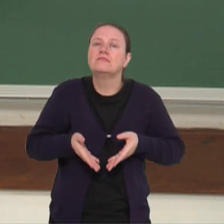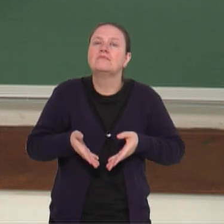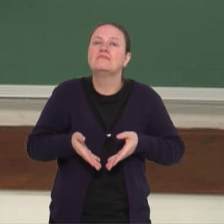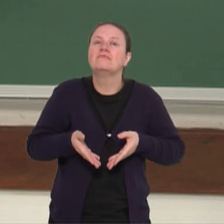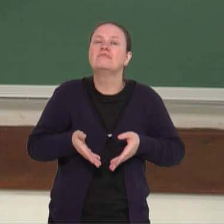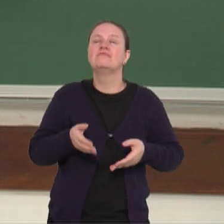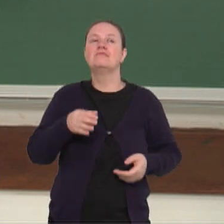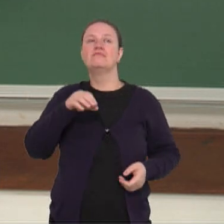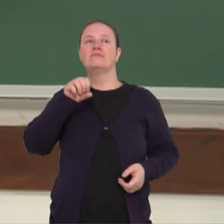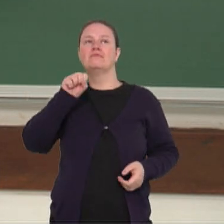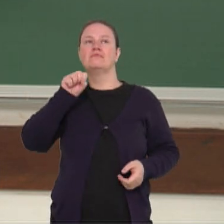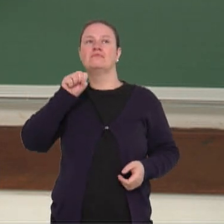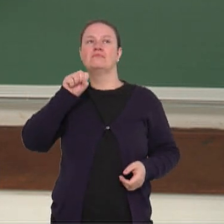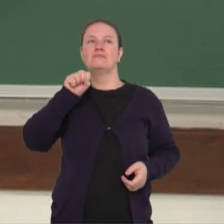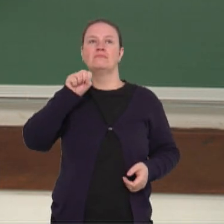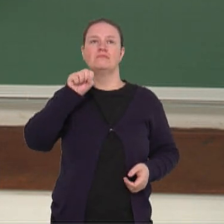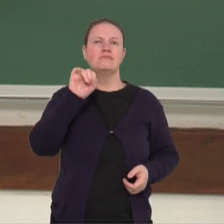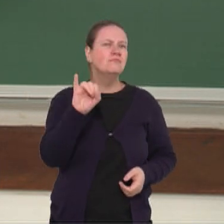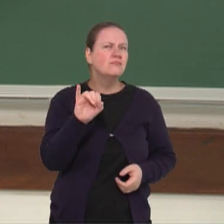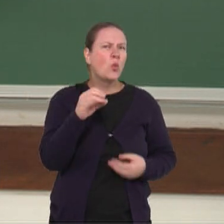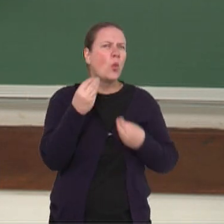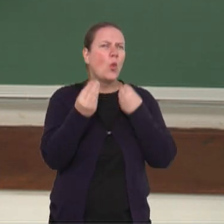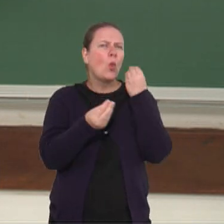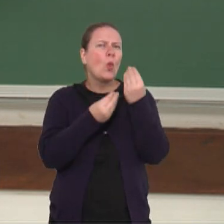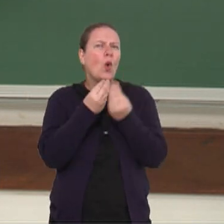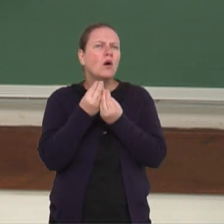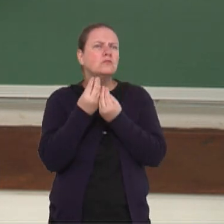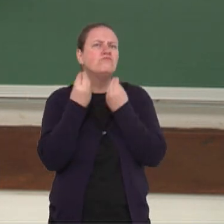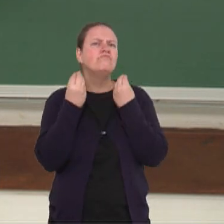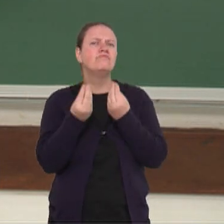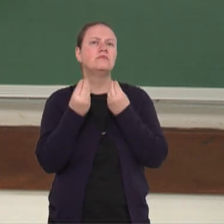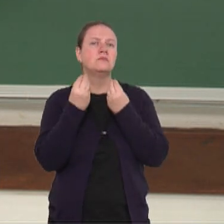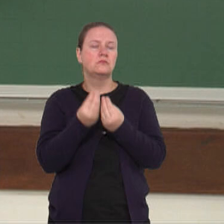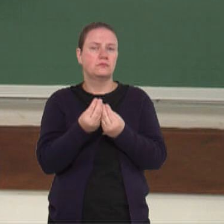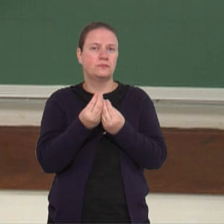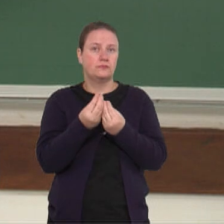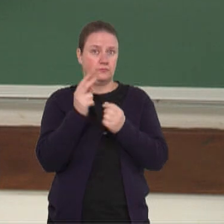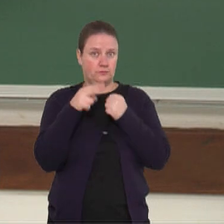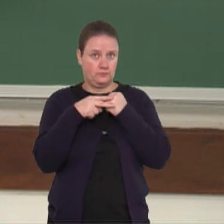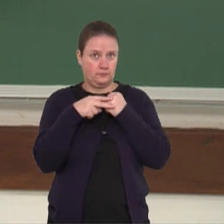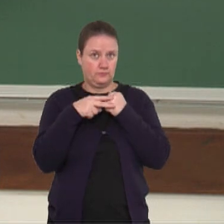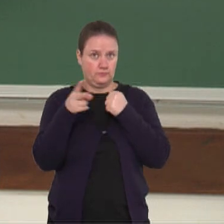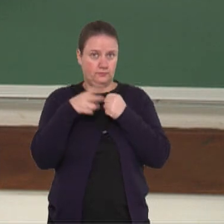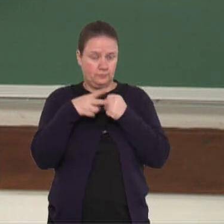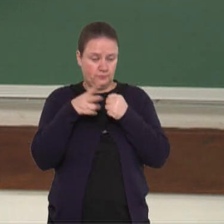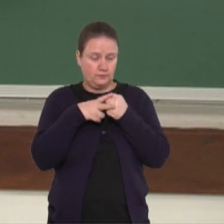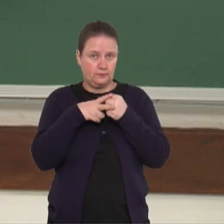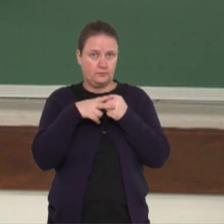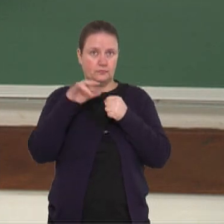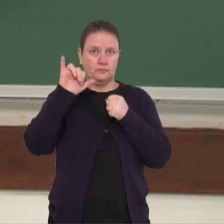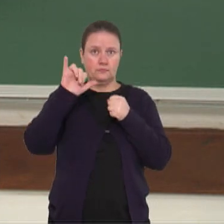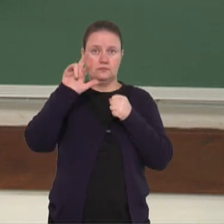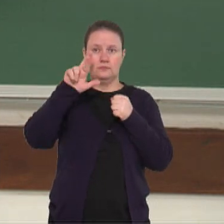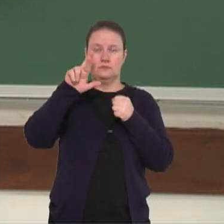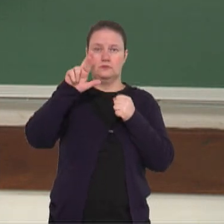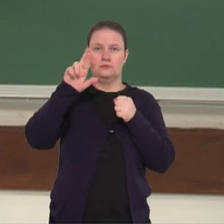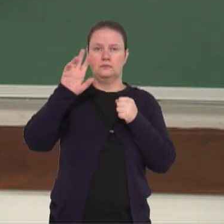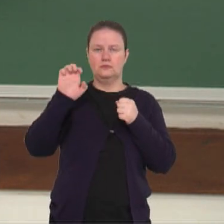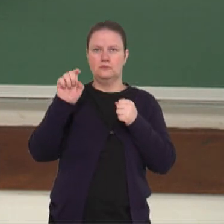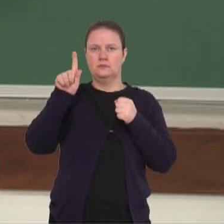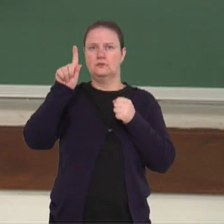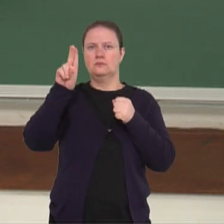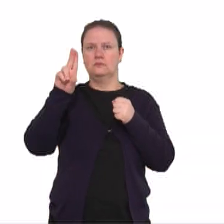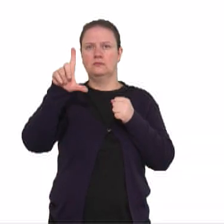see. Qual que é o passado de see? É irregular. Deixa eu mostrar para vocês. Só. My brother saw